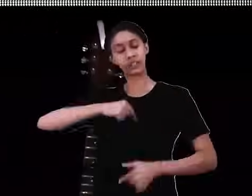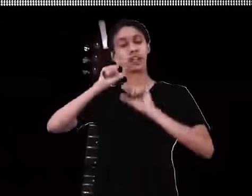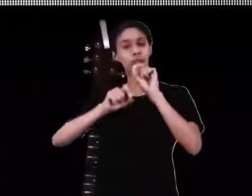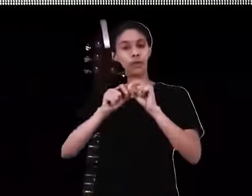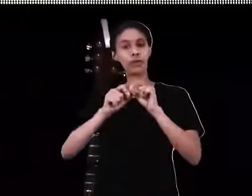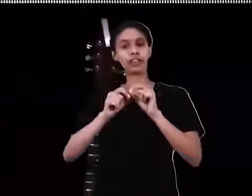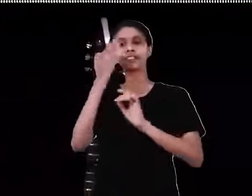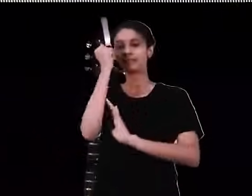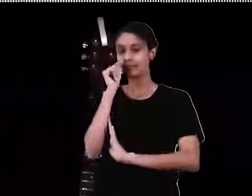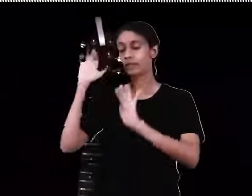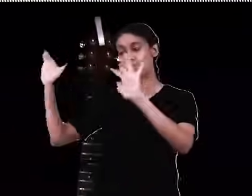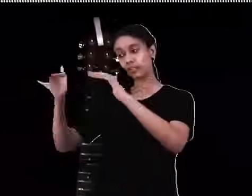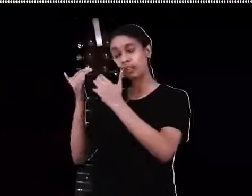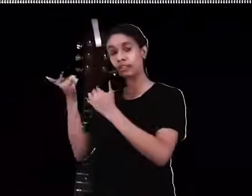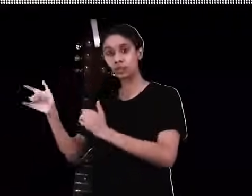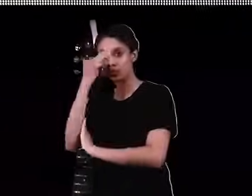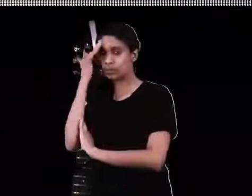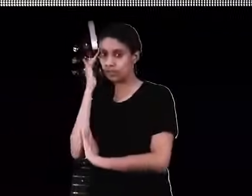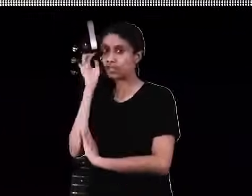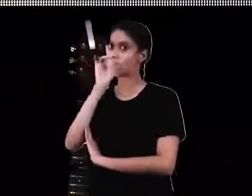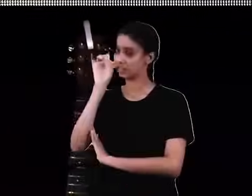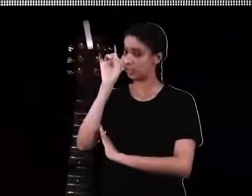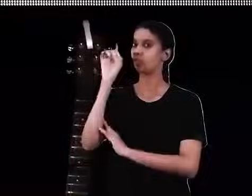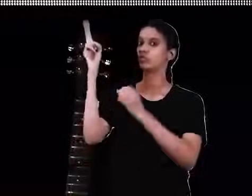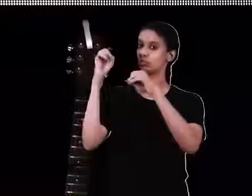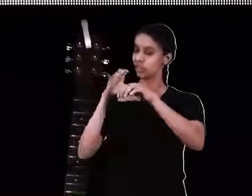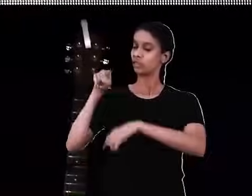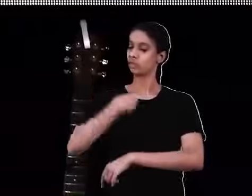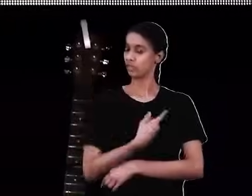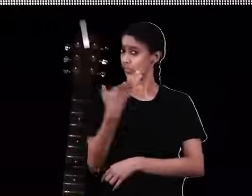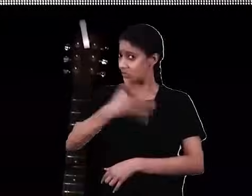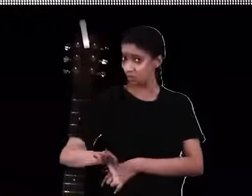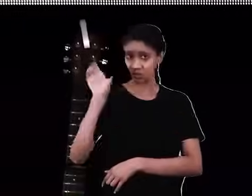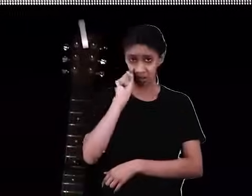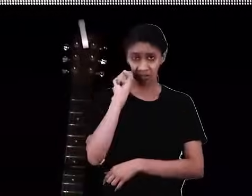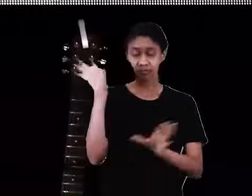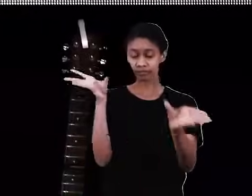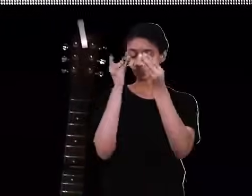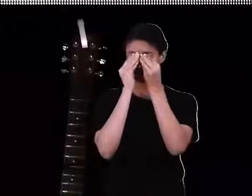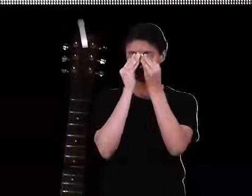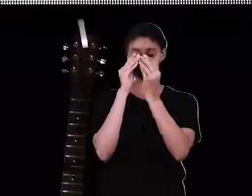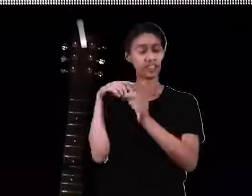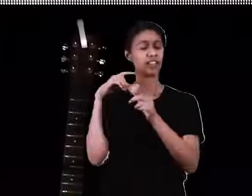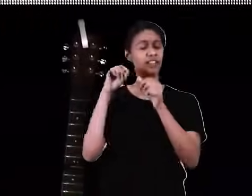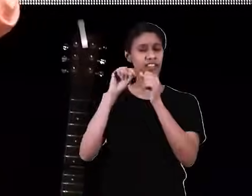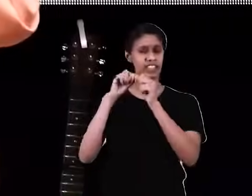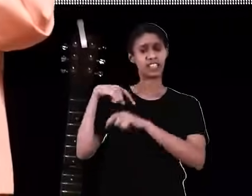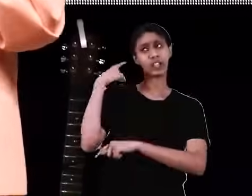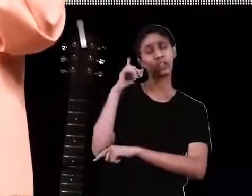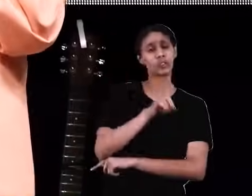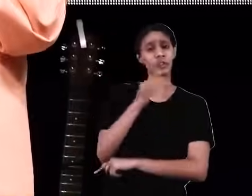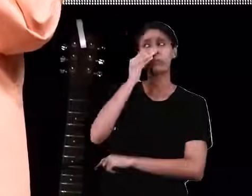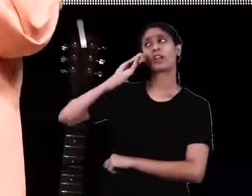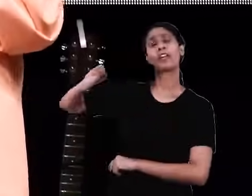tem uma coisa que Deus está ensinando a gente nos últimos dias, é isso, viu, gente? Se você não estiver querendo ouvir, minha fé, não se faça de surda, nem de cega, nem de doida, não. Porque no